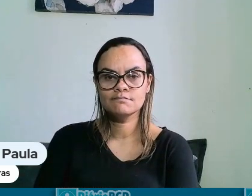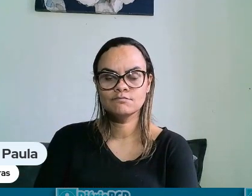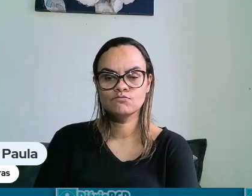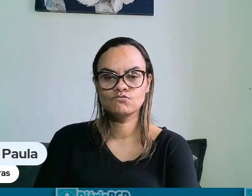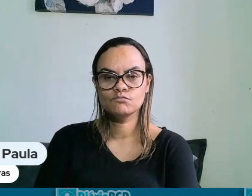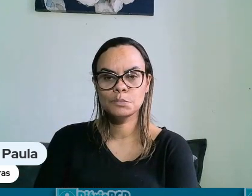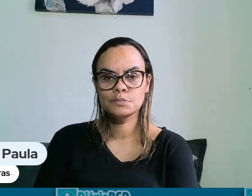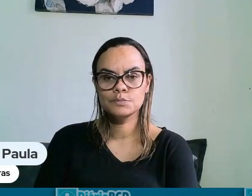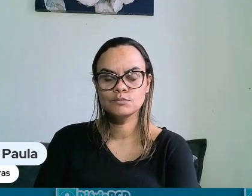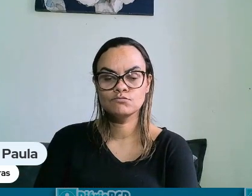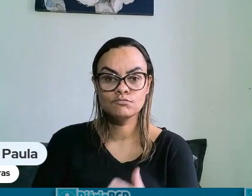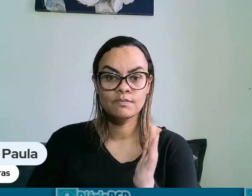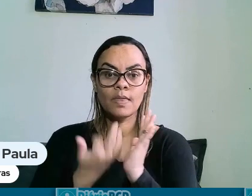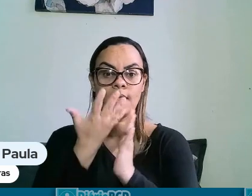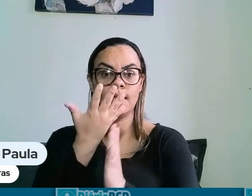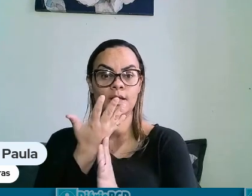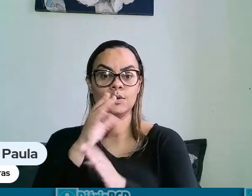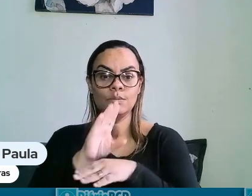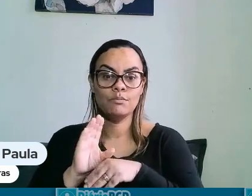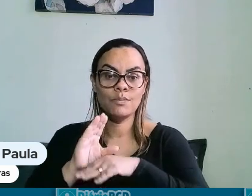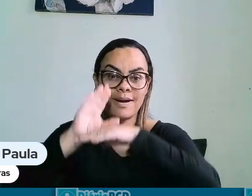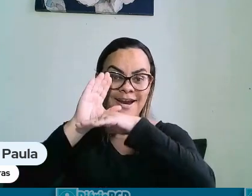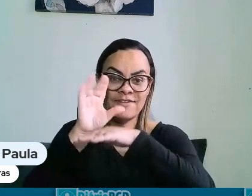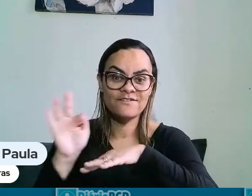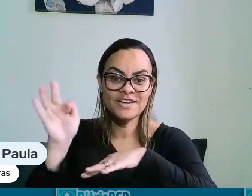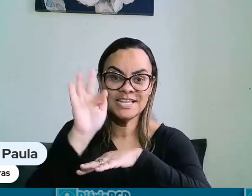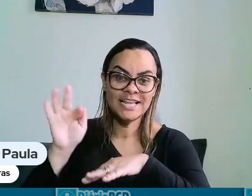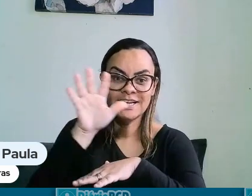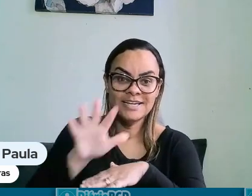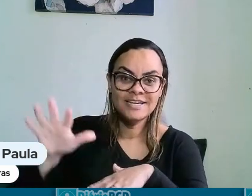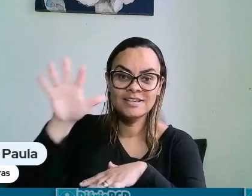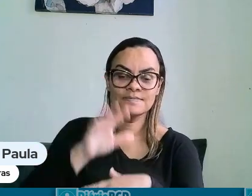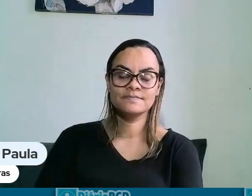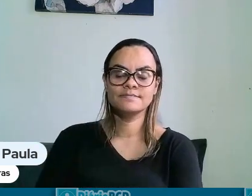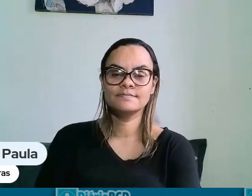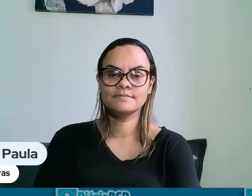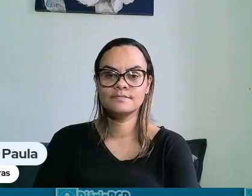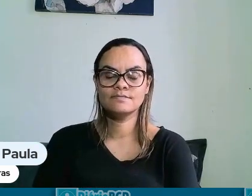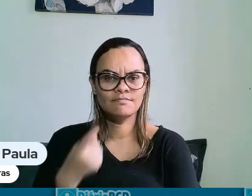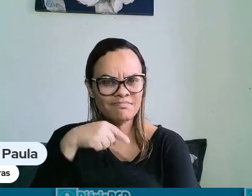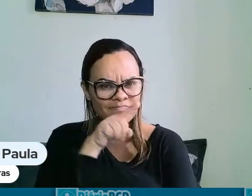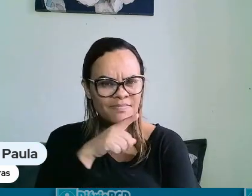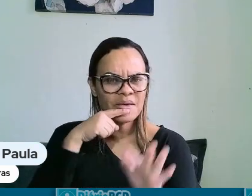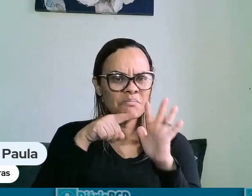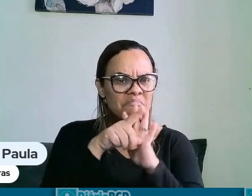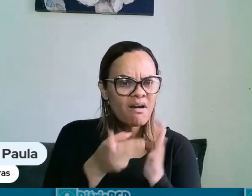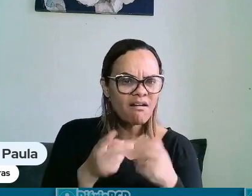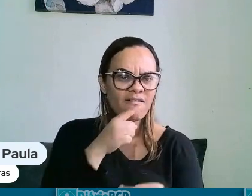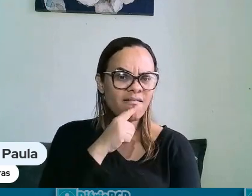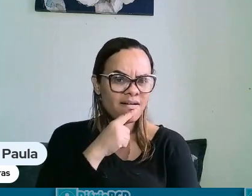muito sobre a criação de um conselho federativo, não é? O senhor acha que